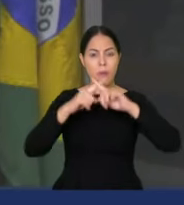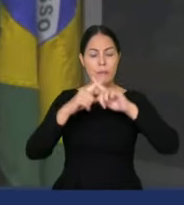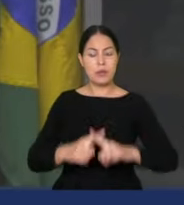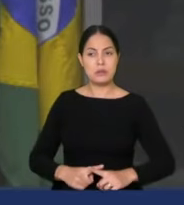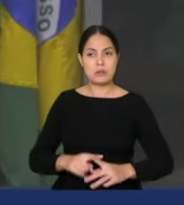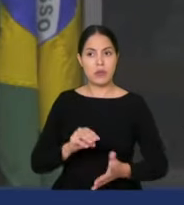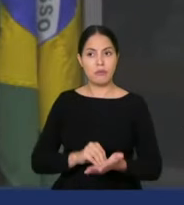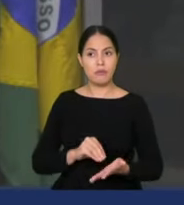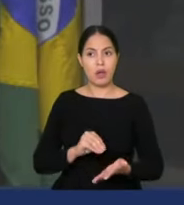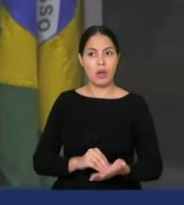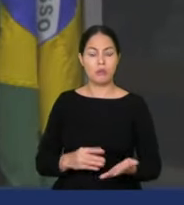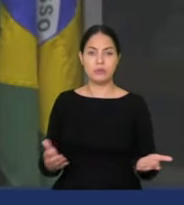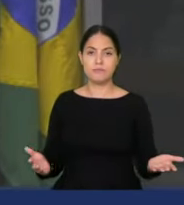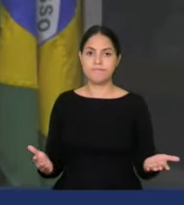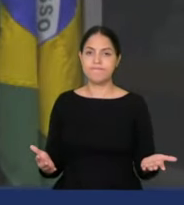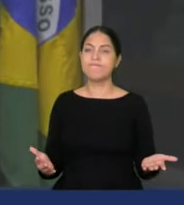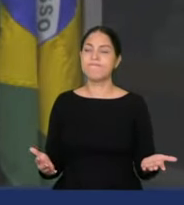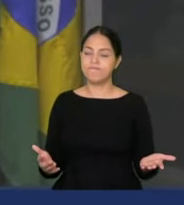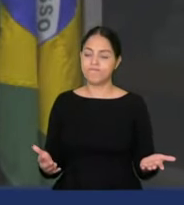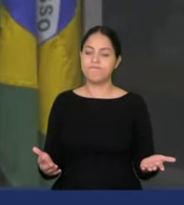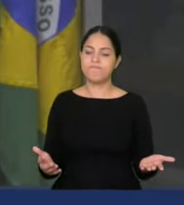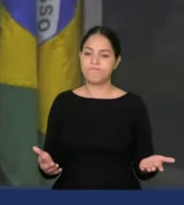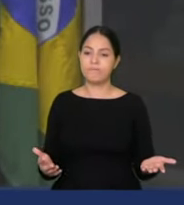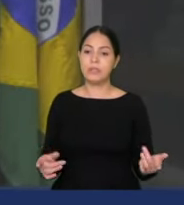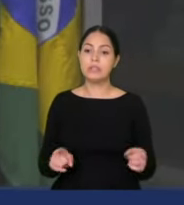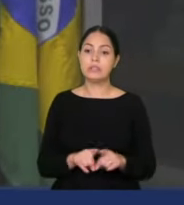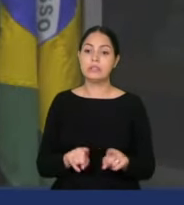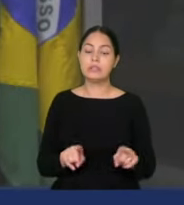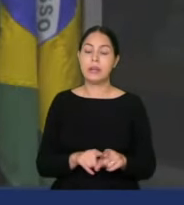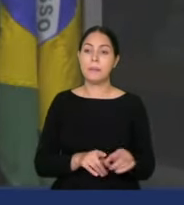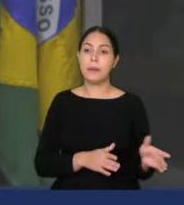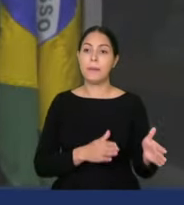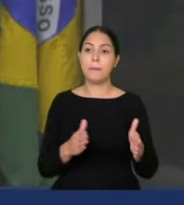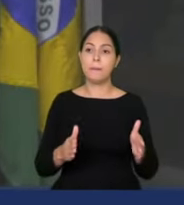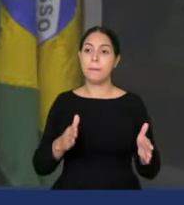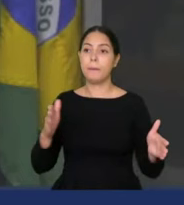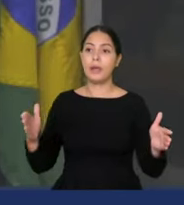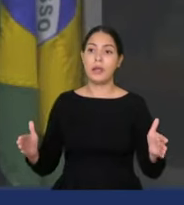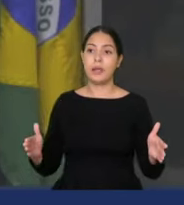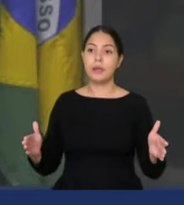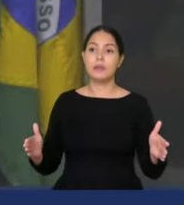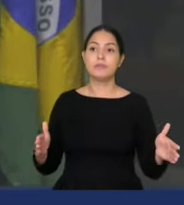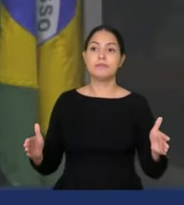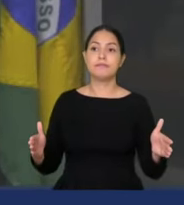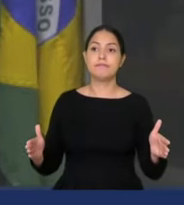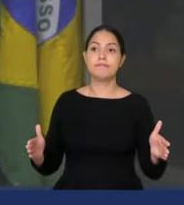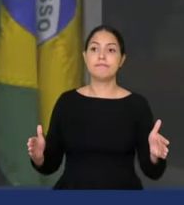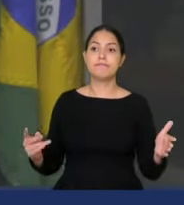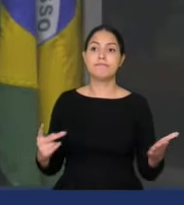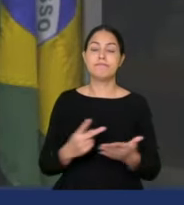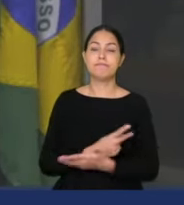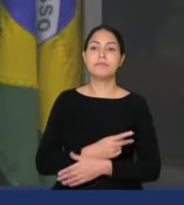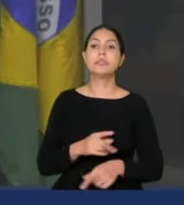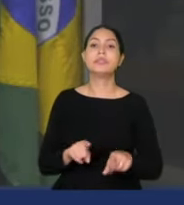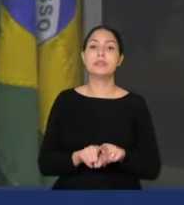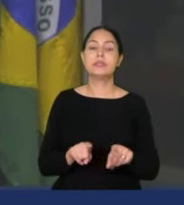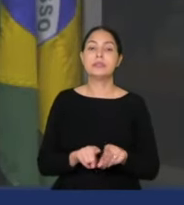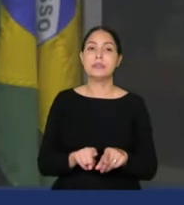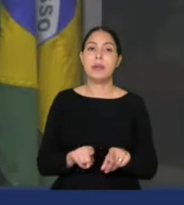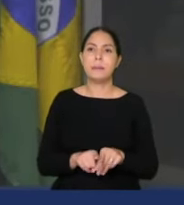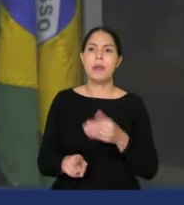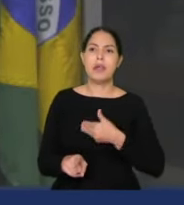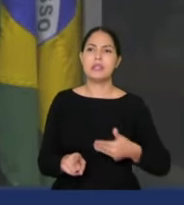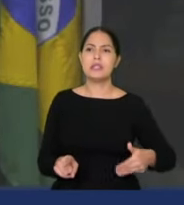longo prazo, o que acarretou um grande problema para micro, pequenas e médias empresas, privatizou todos os